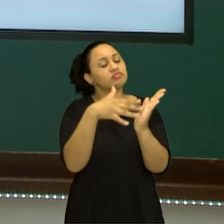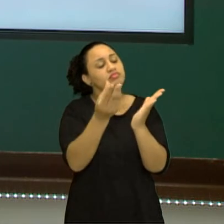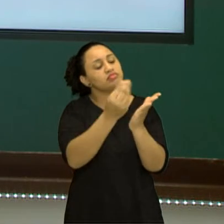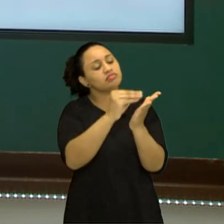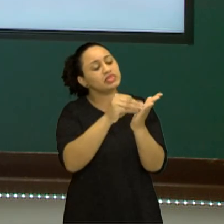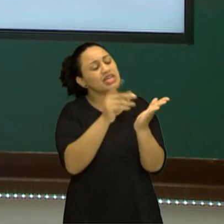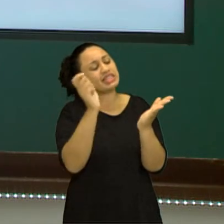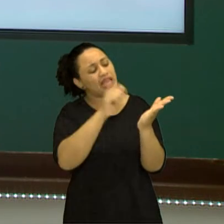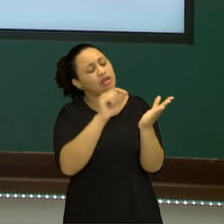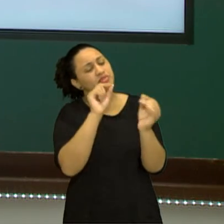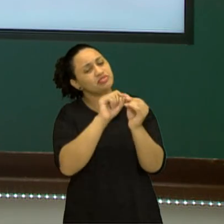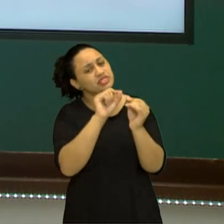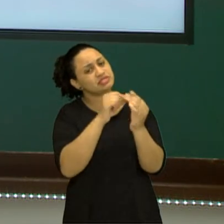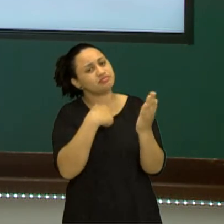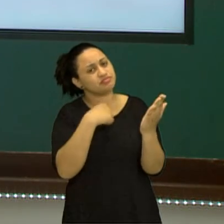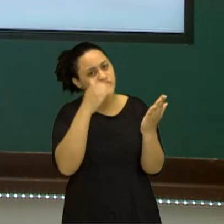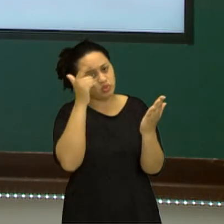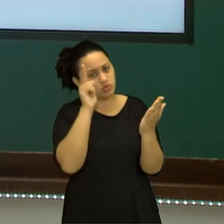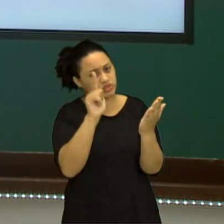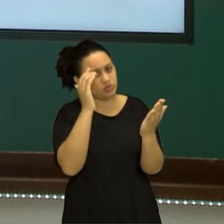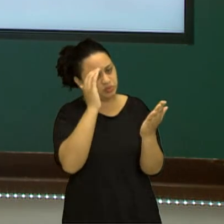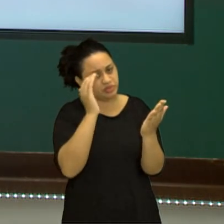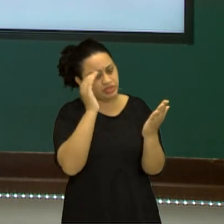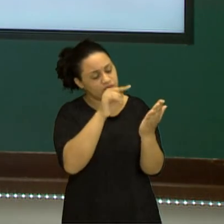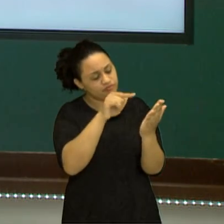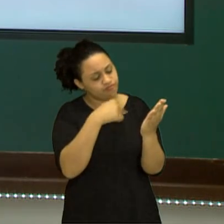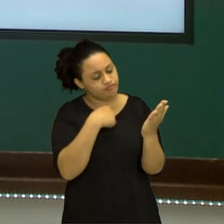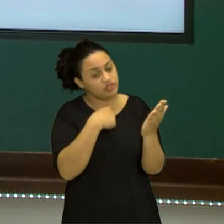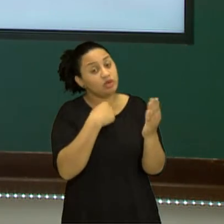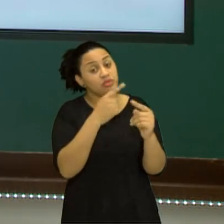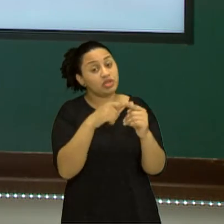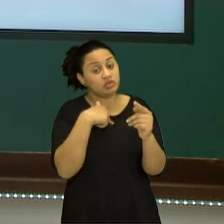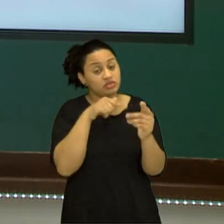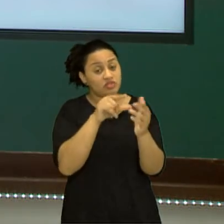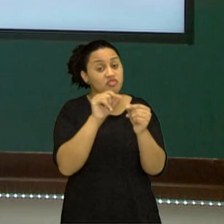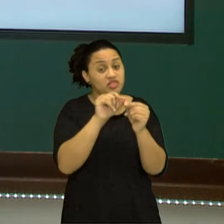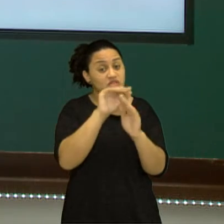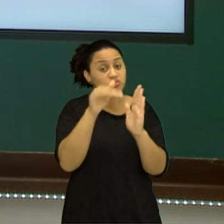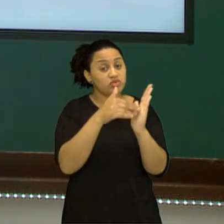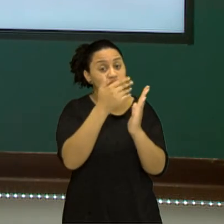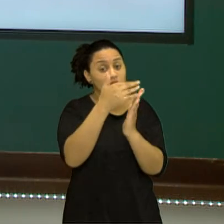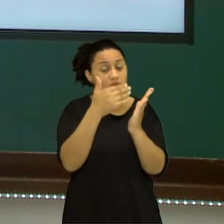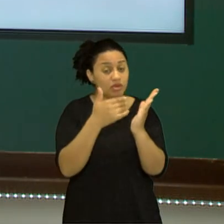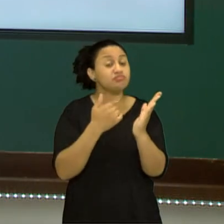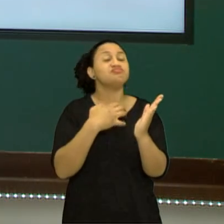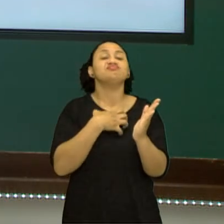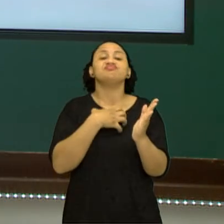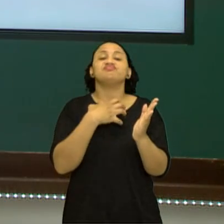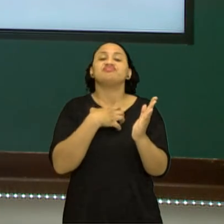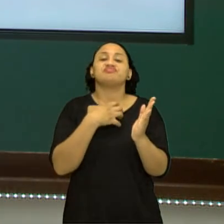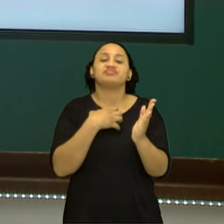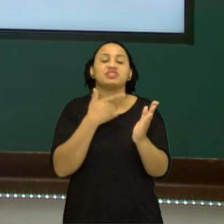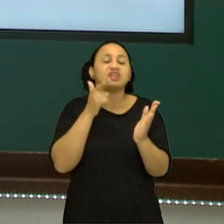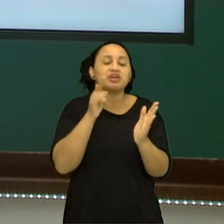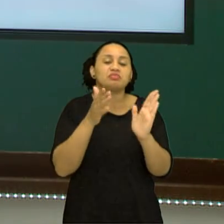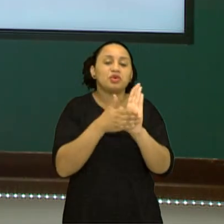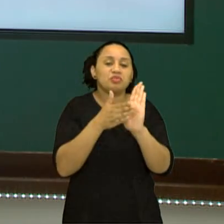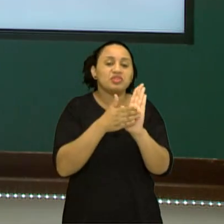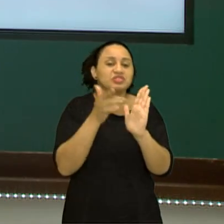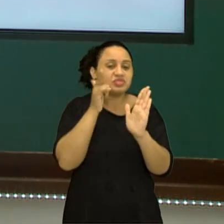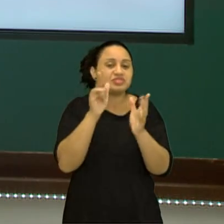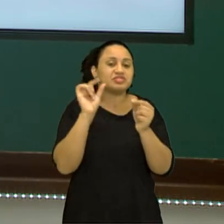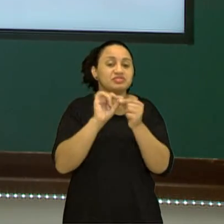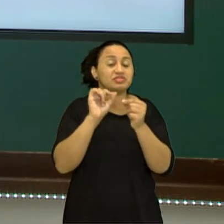de cumprir, porque quando a gente cumpre o cronograma, né, a sensação de que a gente cumpriu o nosso objetivo, atingiu aquilo que a gente se propôs de fazer, é